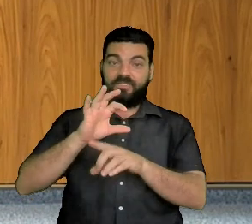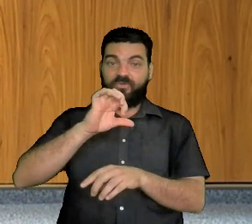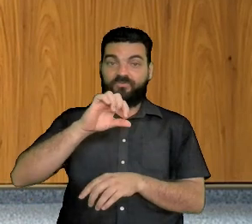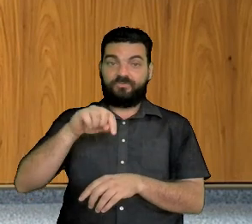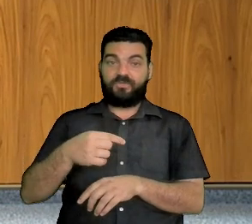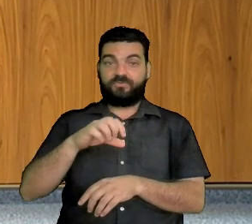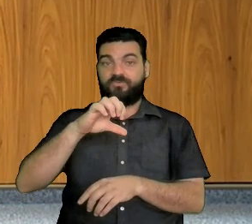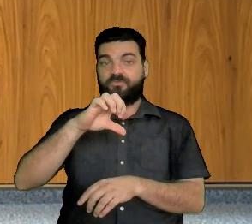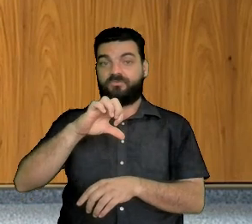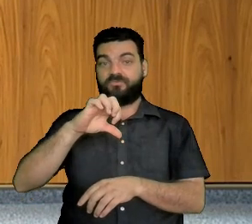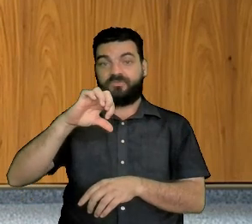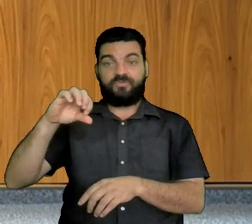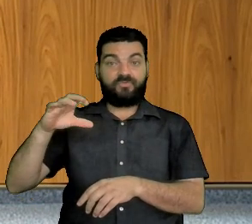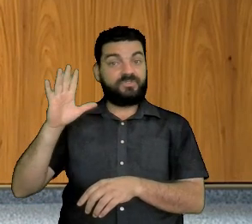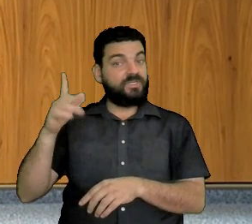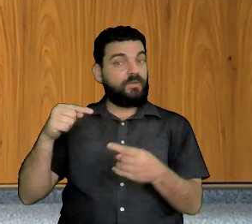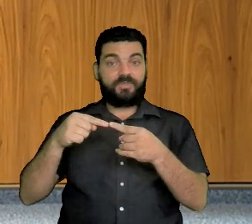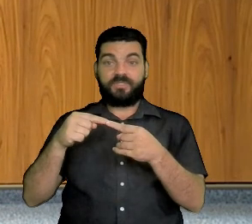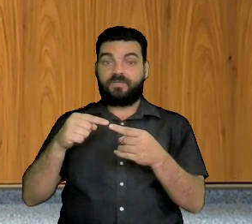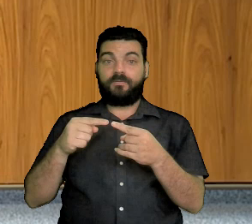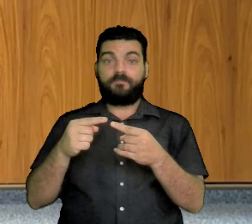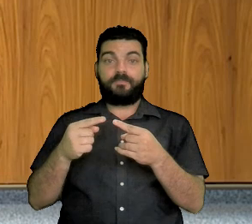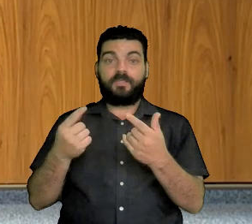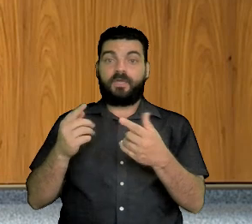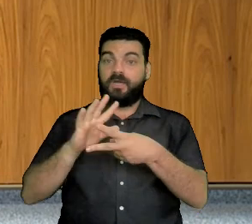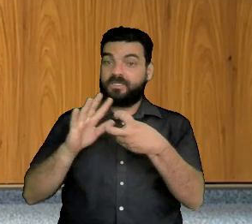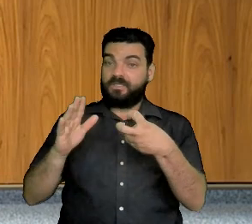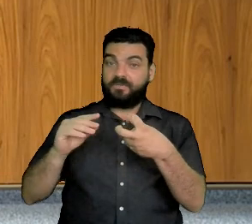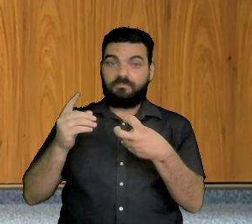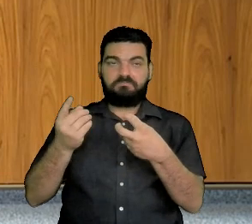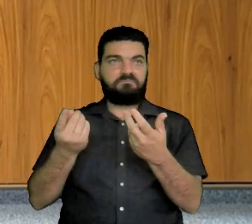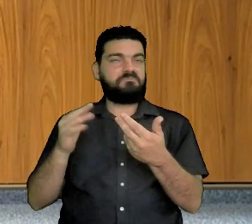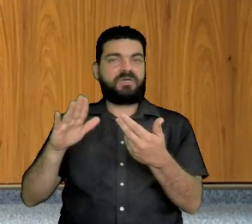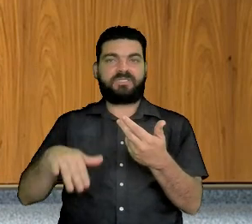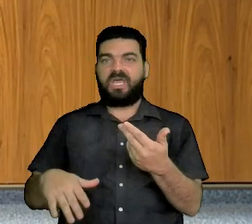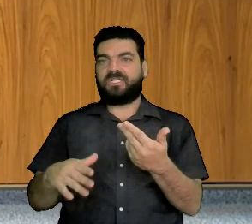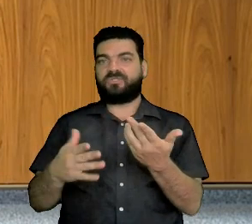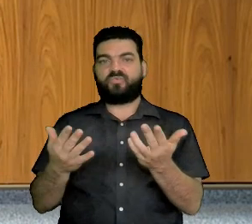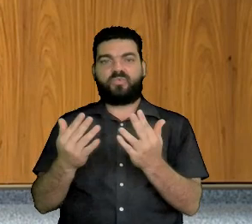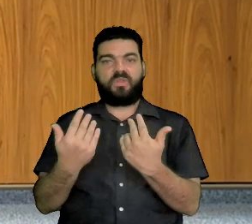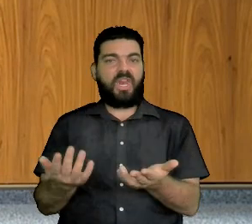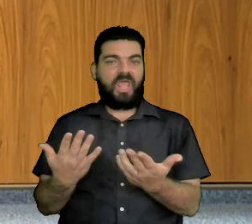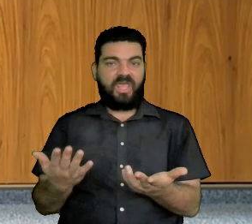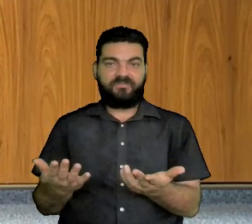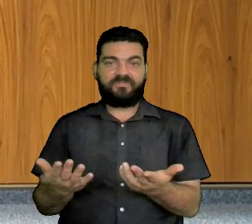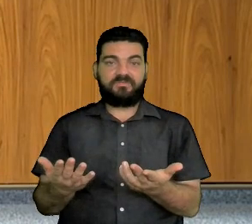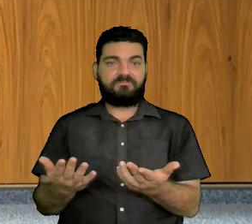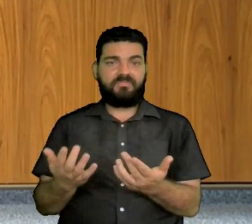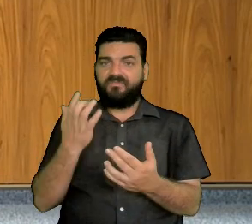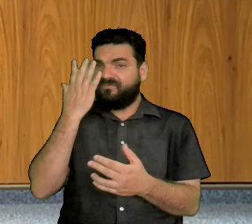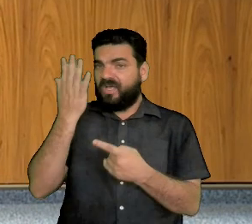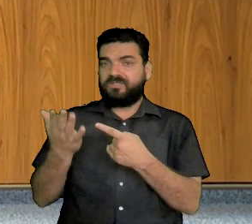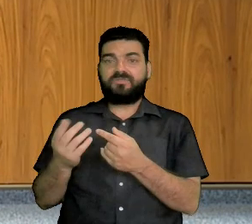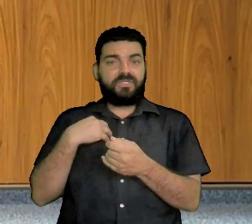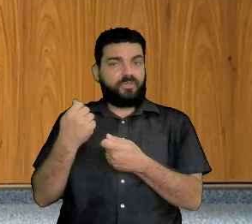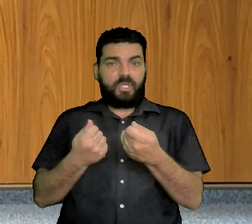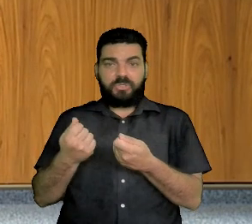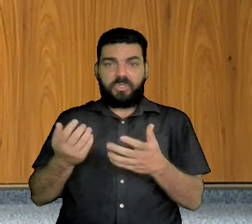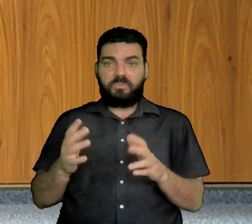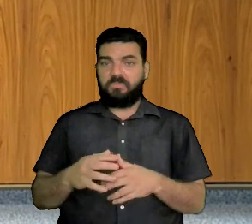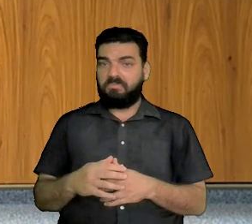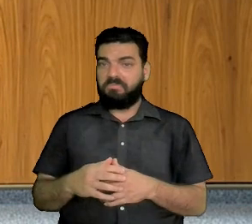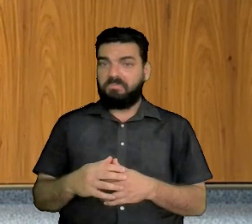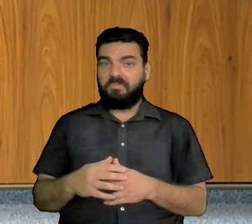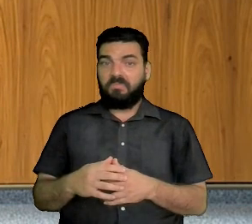porque nós já temos na Lei 9.099 a transação penal para os crimes de menor potencial ofensivo. Agora, qual é o problema de